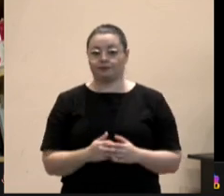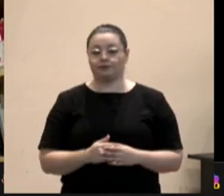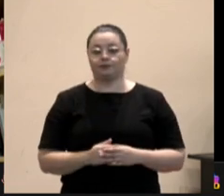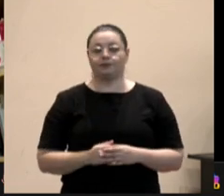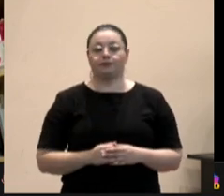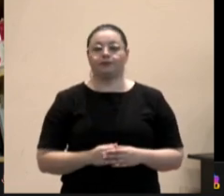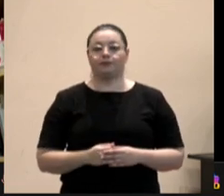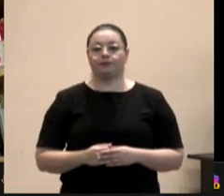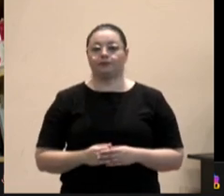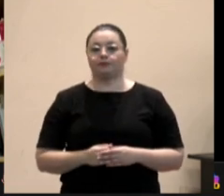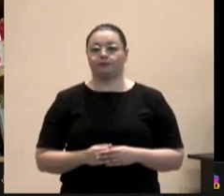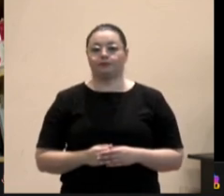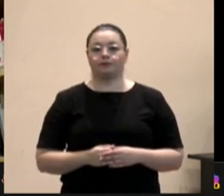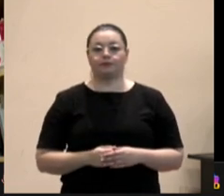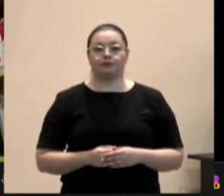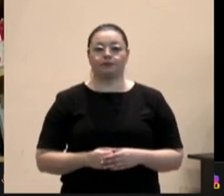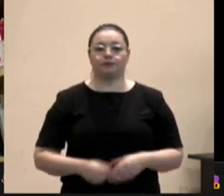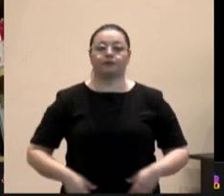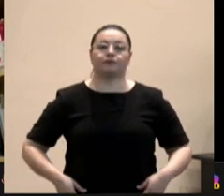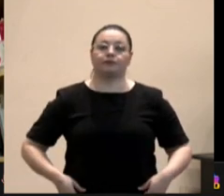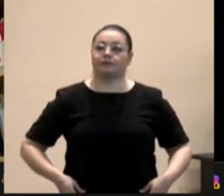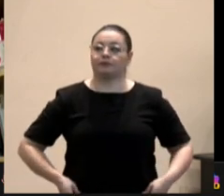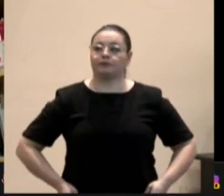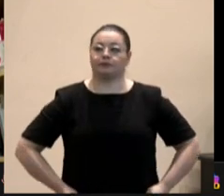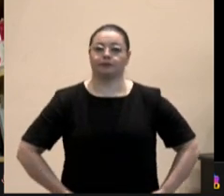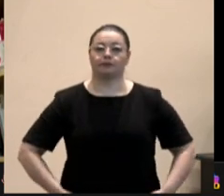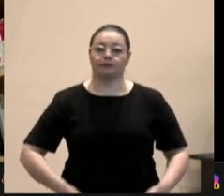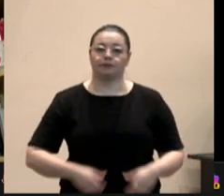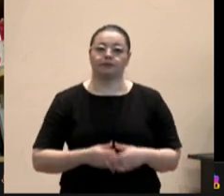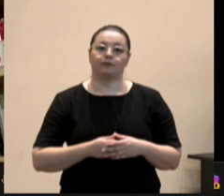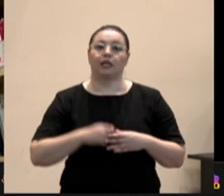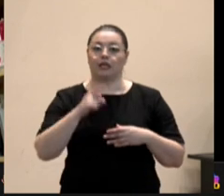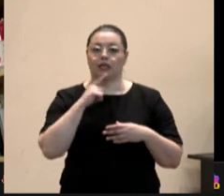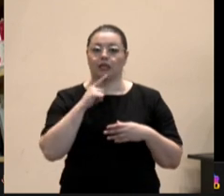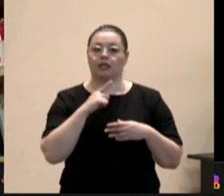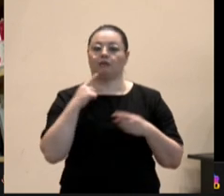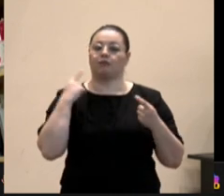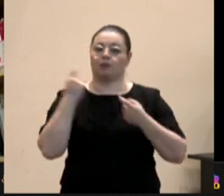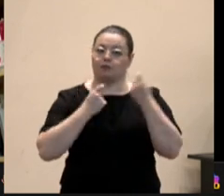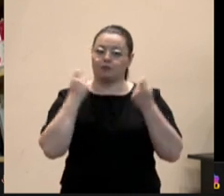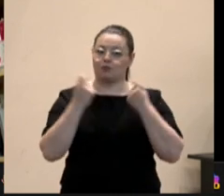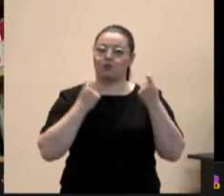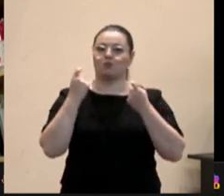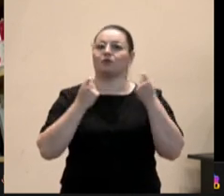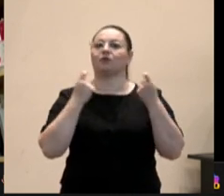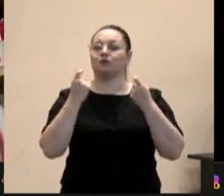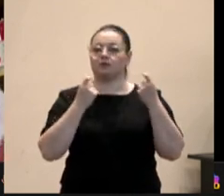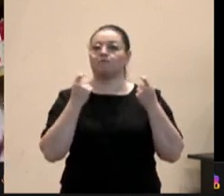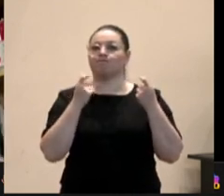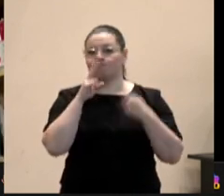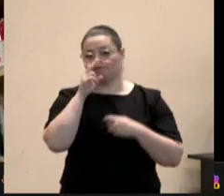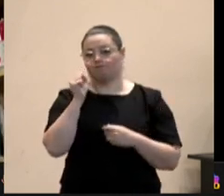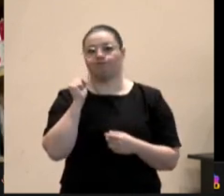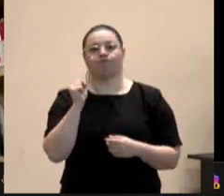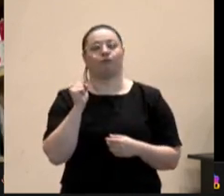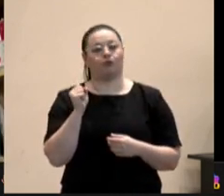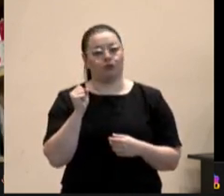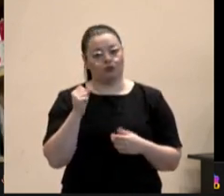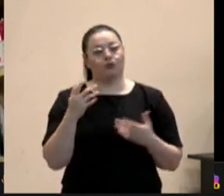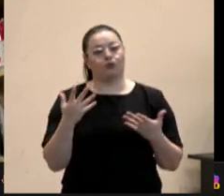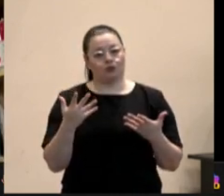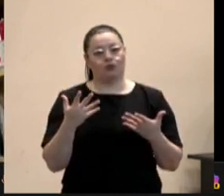houve uma preocupação muito grande do Ministério, que eu acho que é uma preocupação louvável,